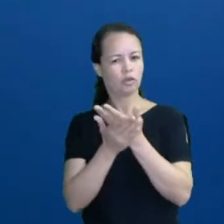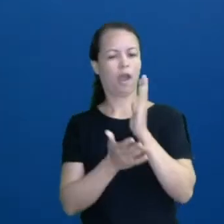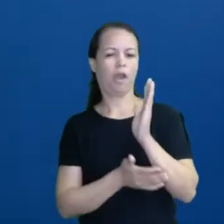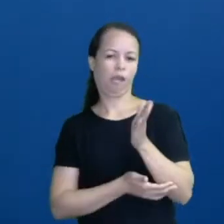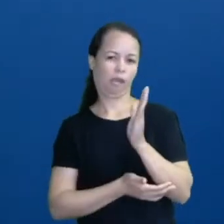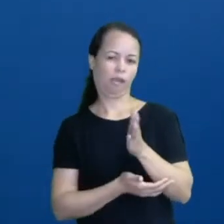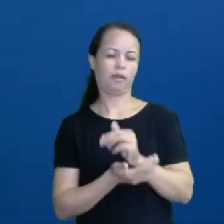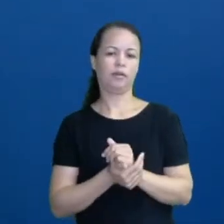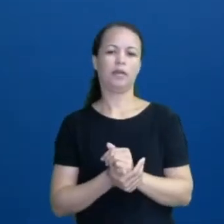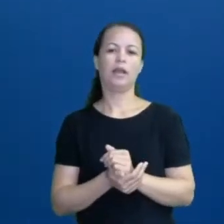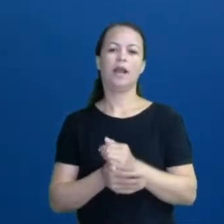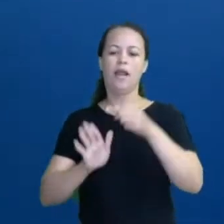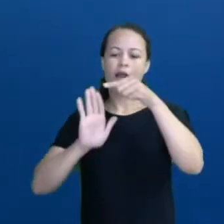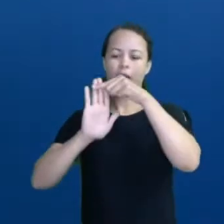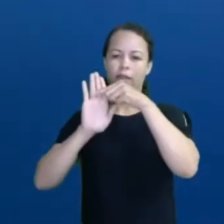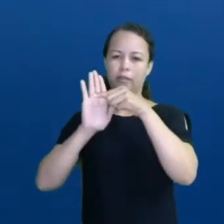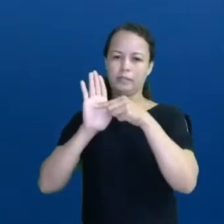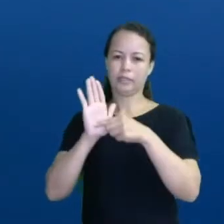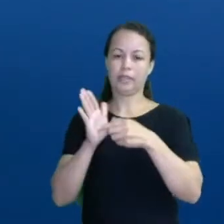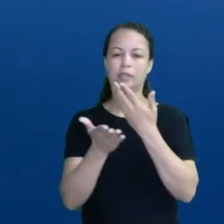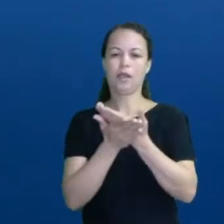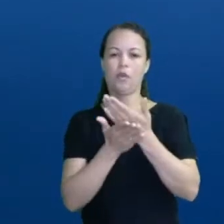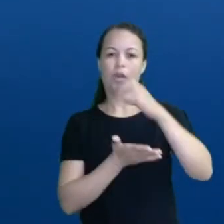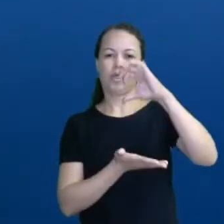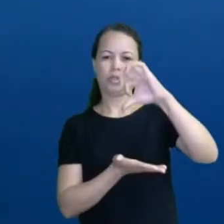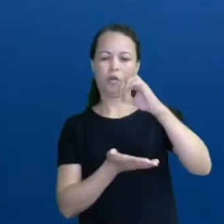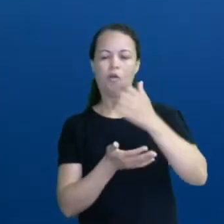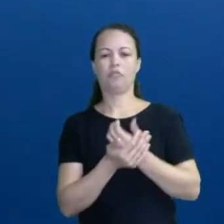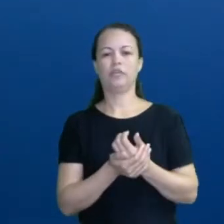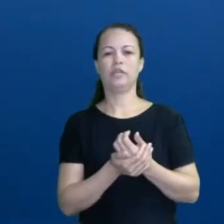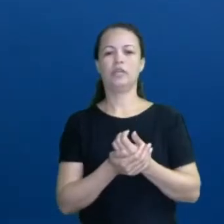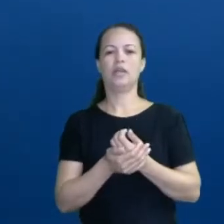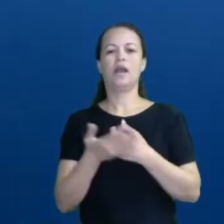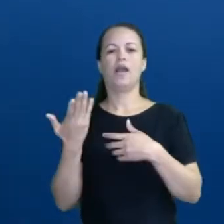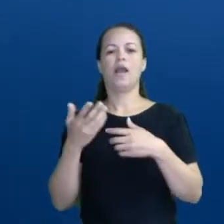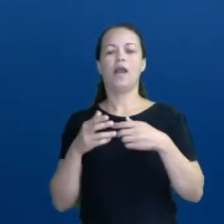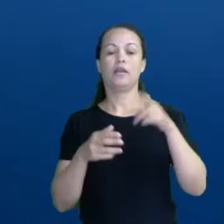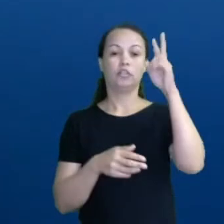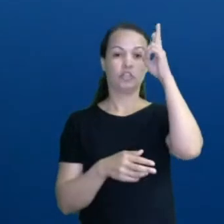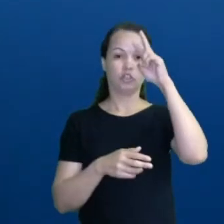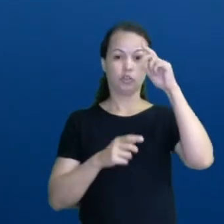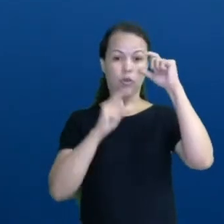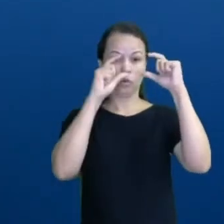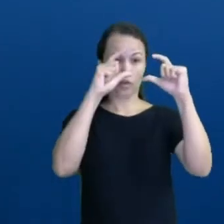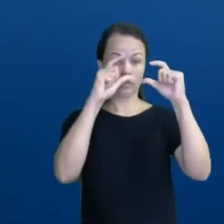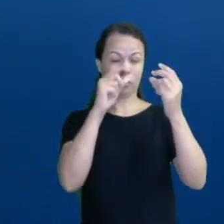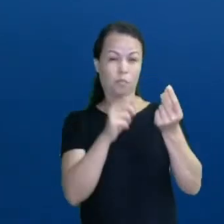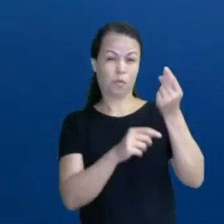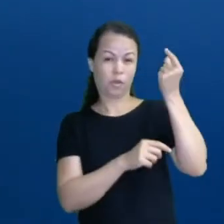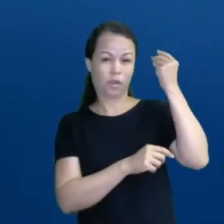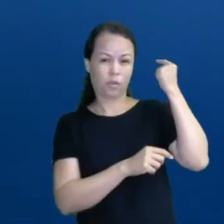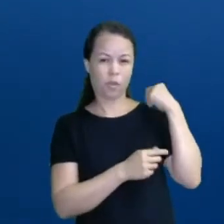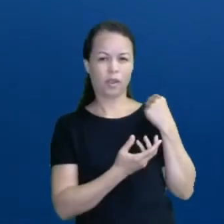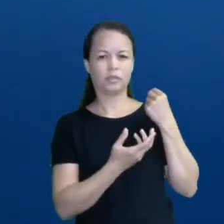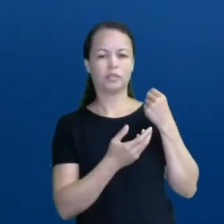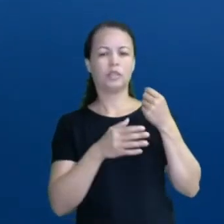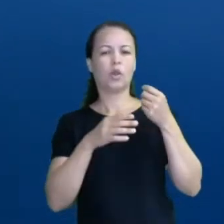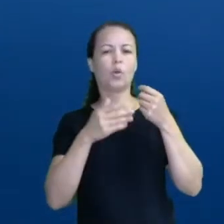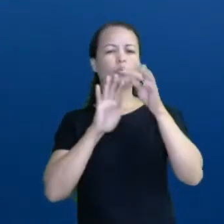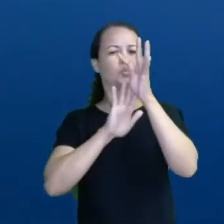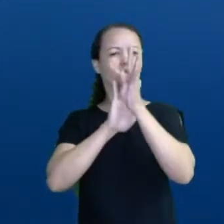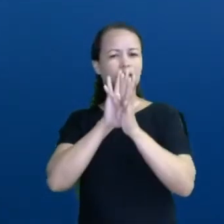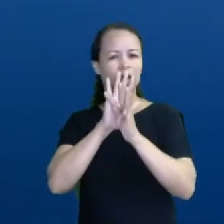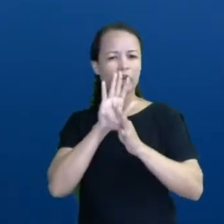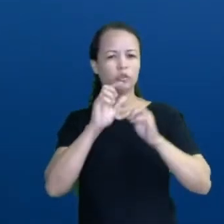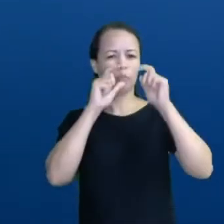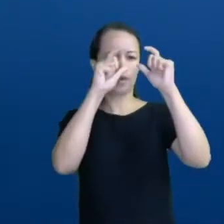né? A receita a gente estudou lá na aula 9, a história em quadrinhos a gente estudou um pouquinho antes, que são aqueles textos, né, feitos